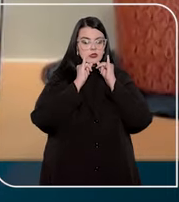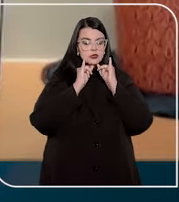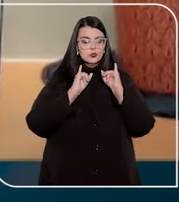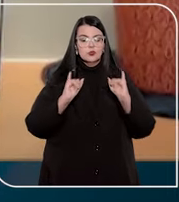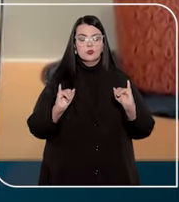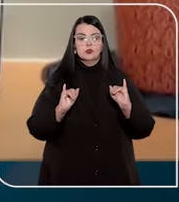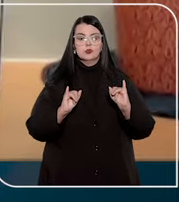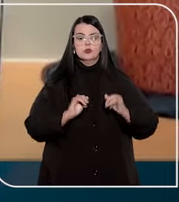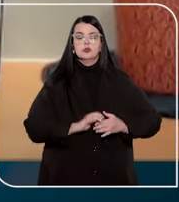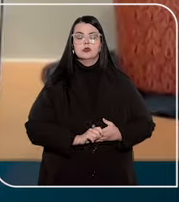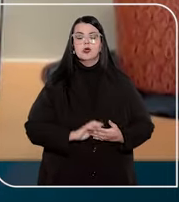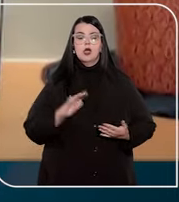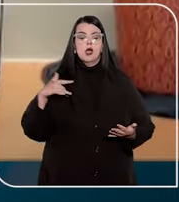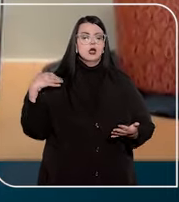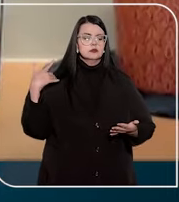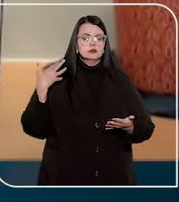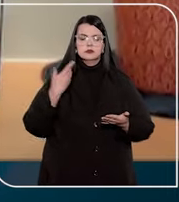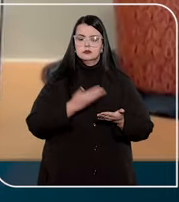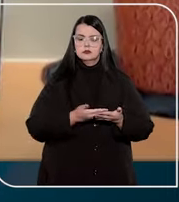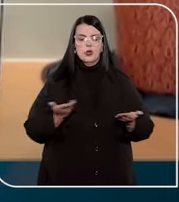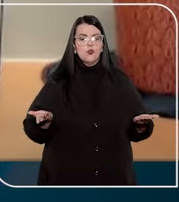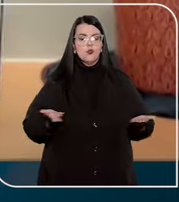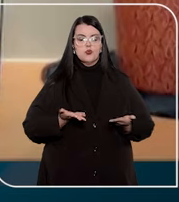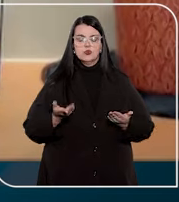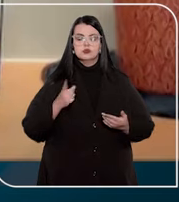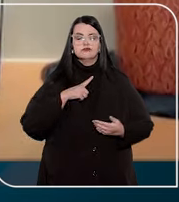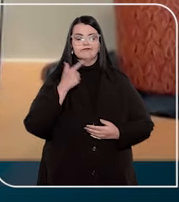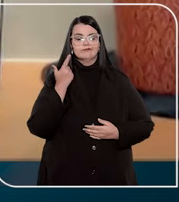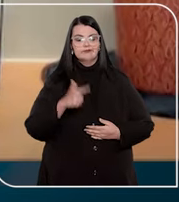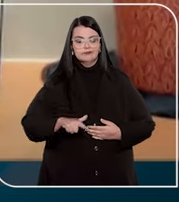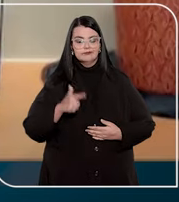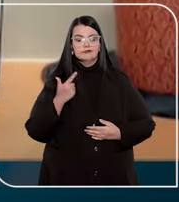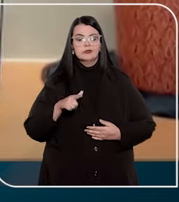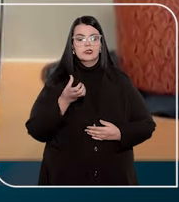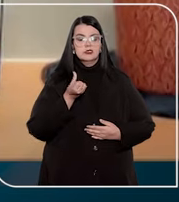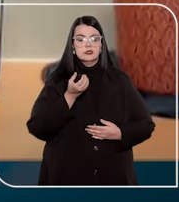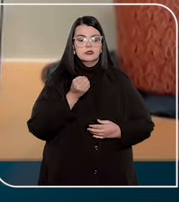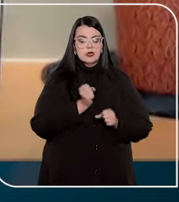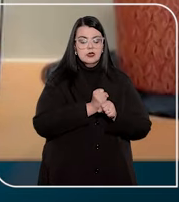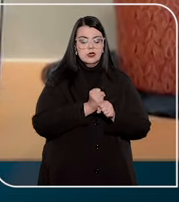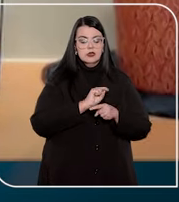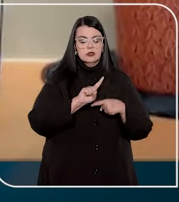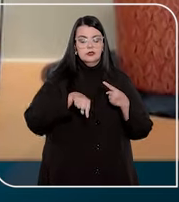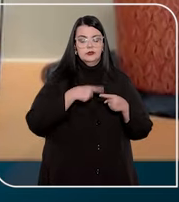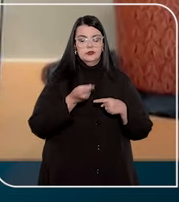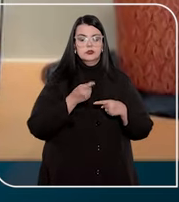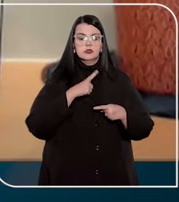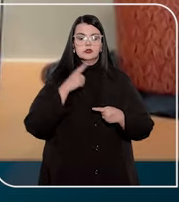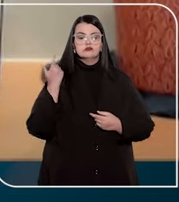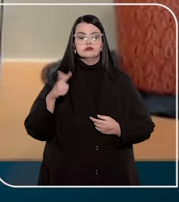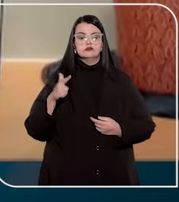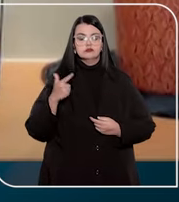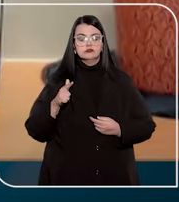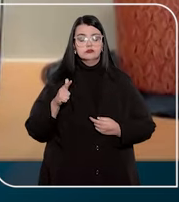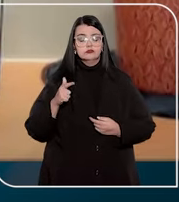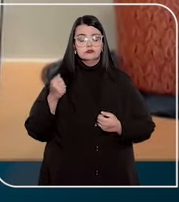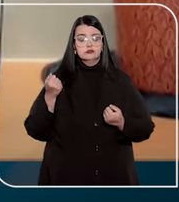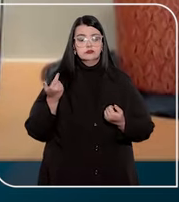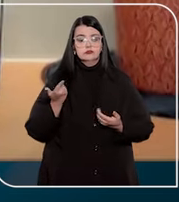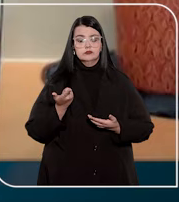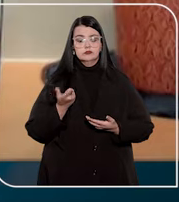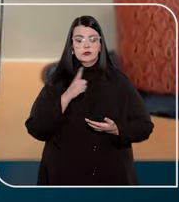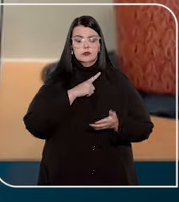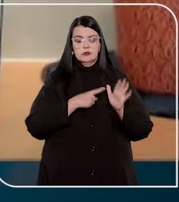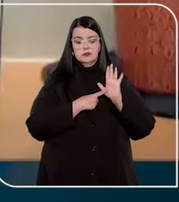súmula, mas até hoje a gente vê isso repetindo. 60 anos depois a gente vê ainda isso repetindo